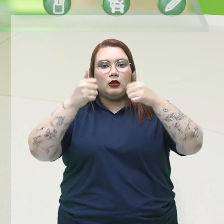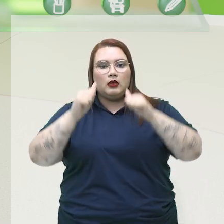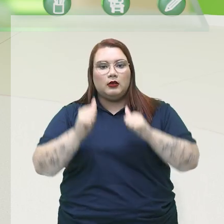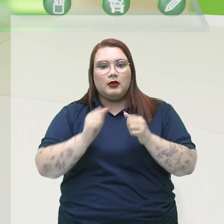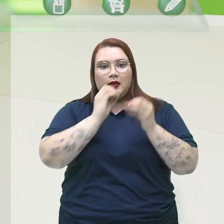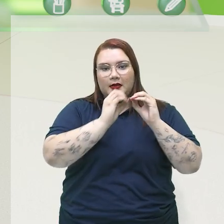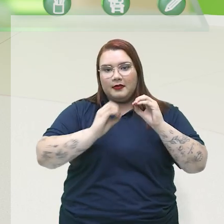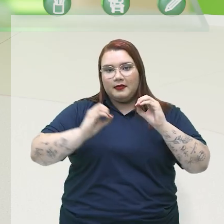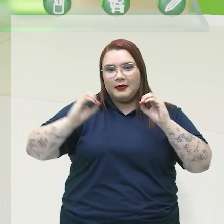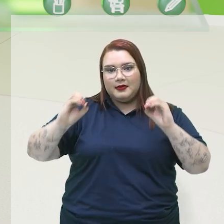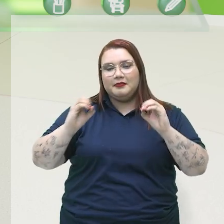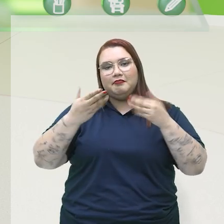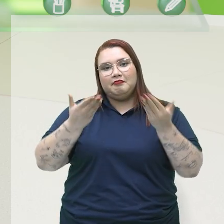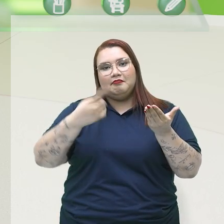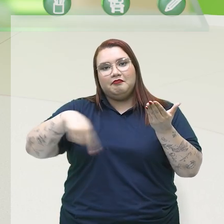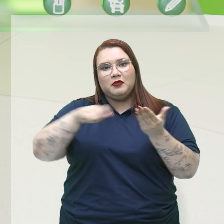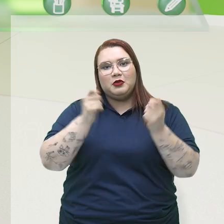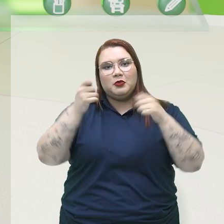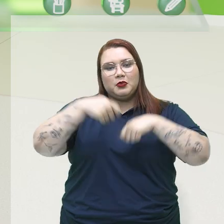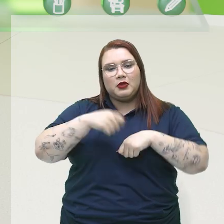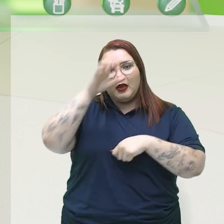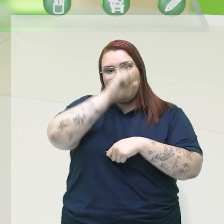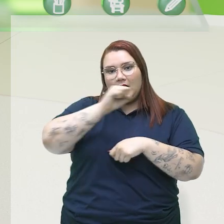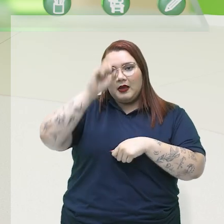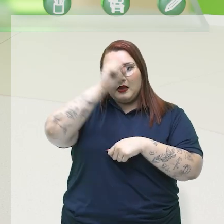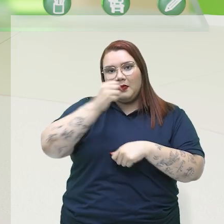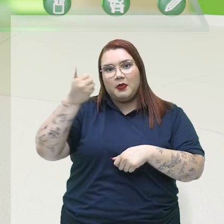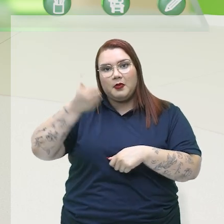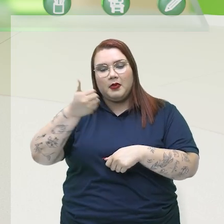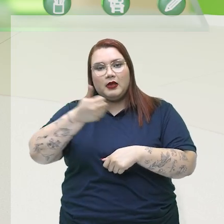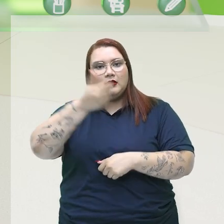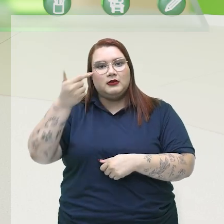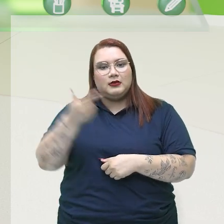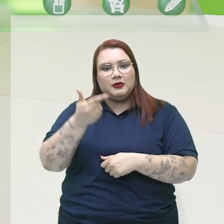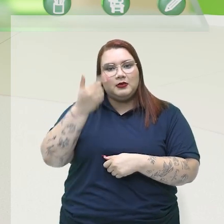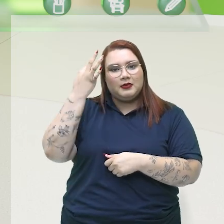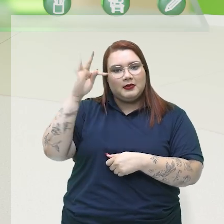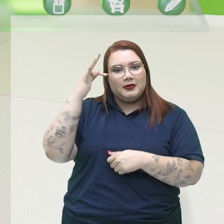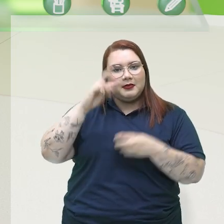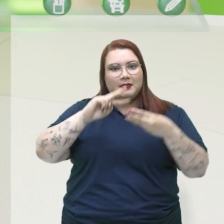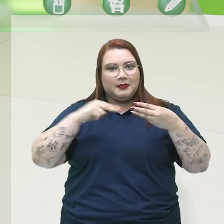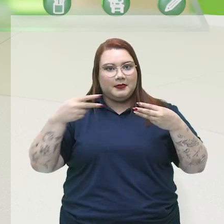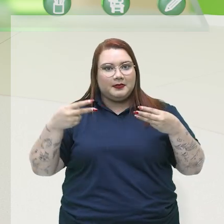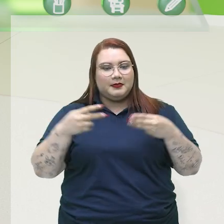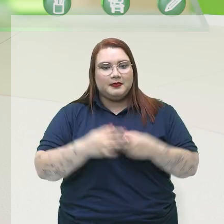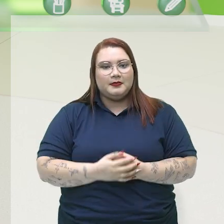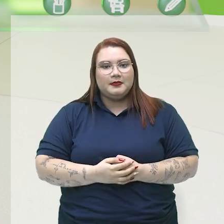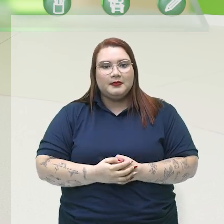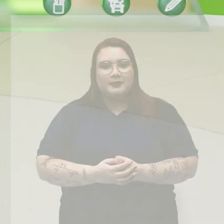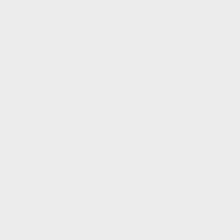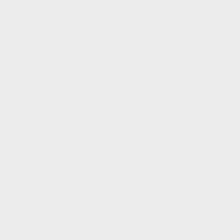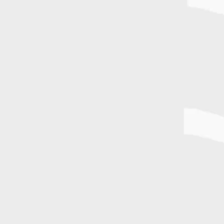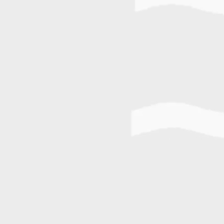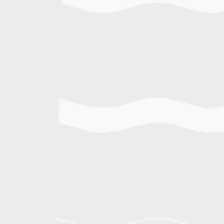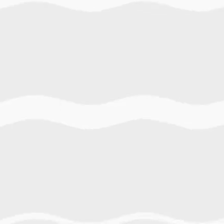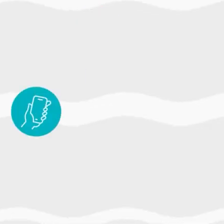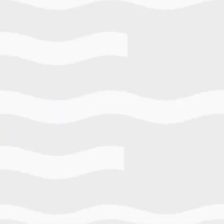ao analisar as ervilhas, né? Então, vocês puderam conhecer a primeira e a segunda lei de Mendel.